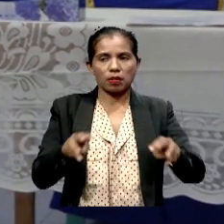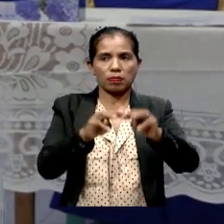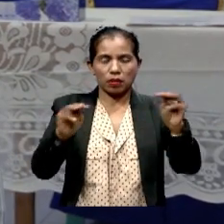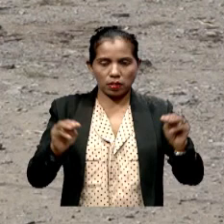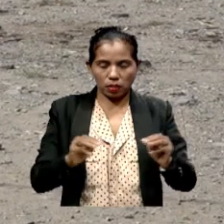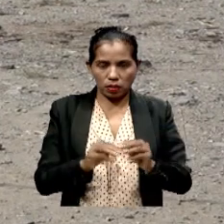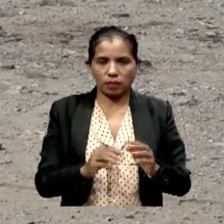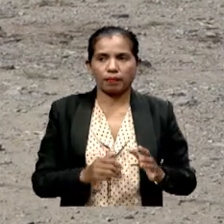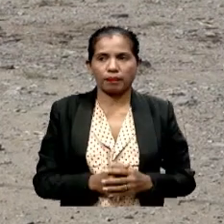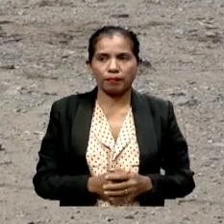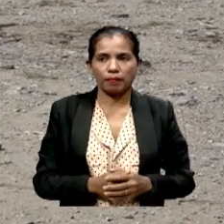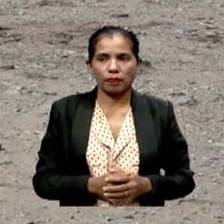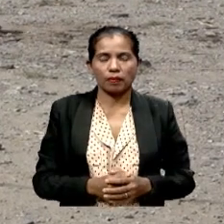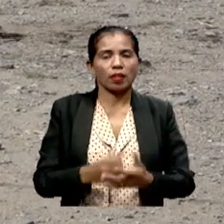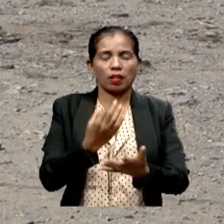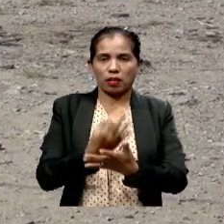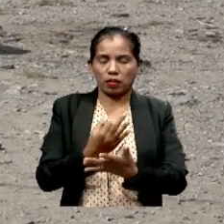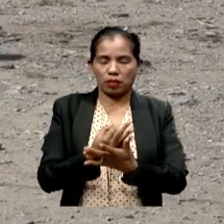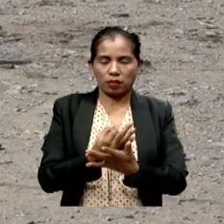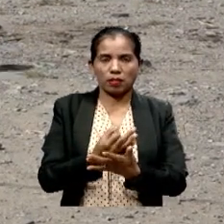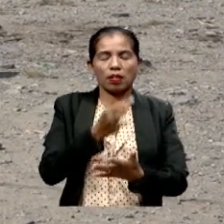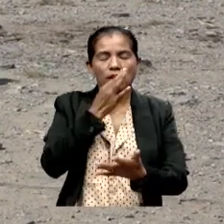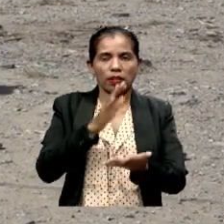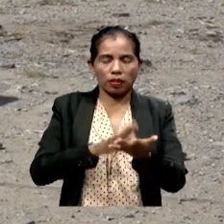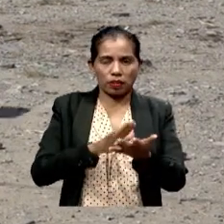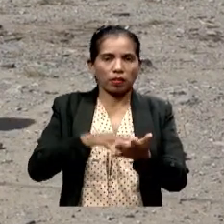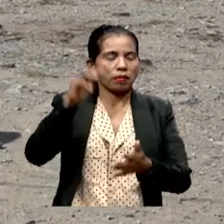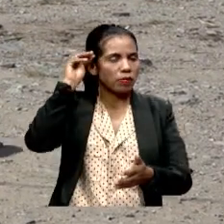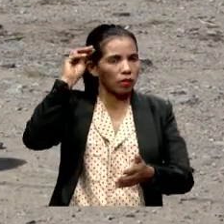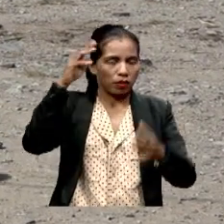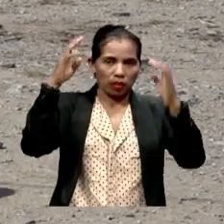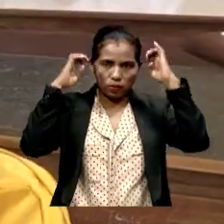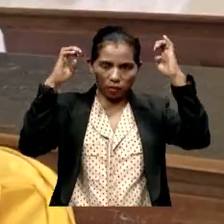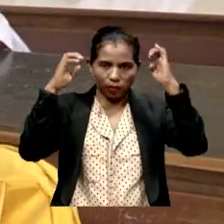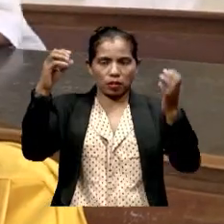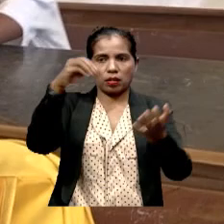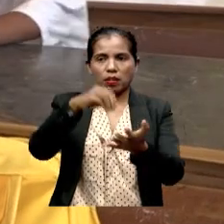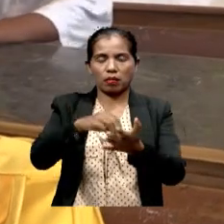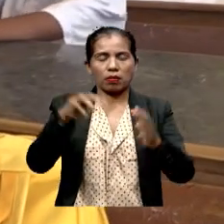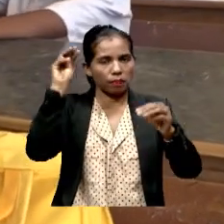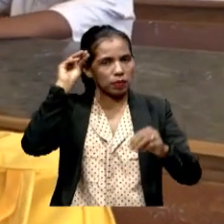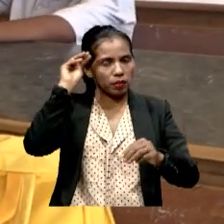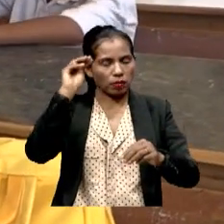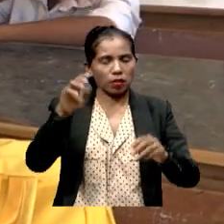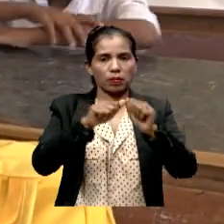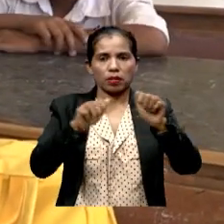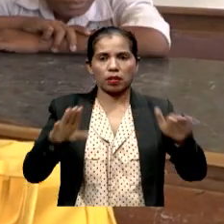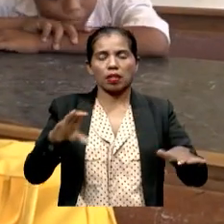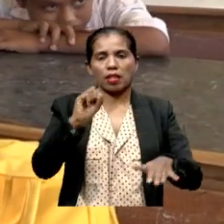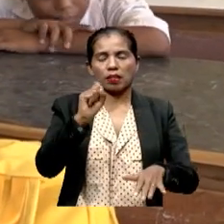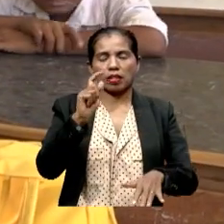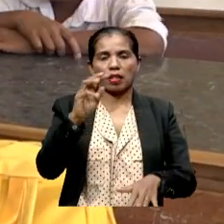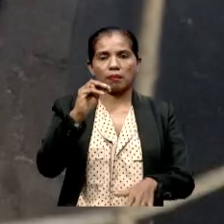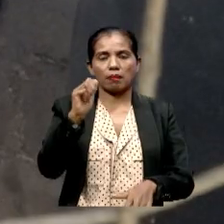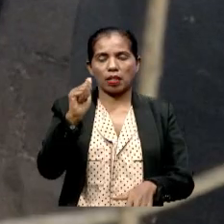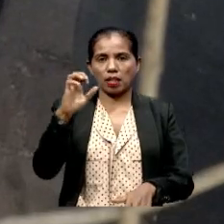nem recurso. Total orçamento merenda escolar nebe Ministério da Educação aloca be Ministério da Administração Estatal Batina